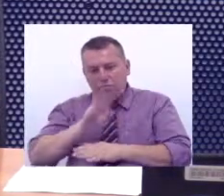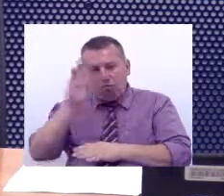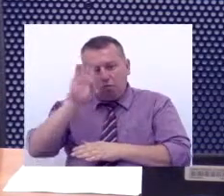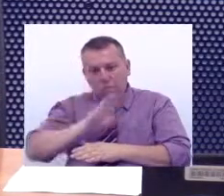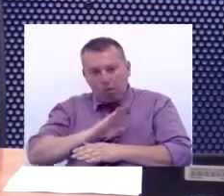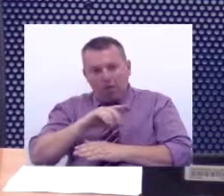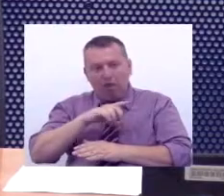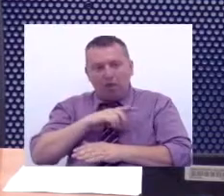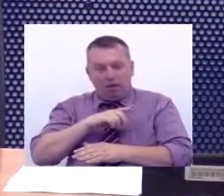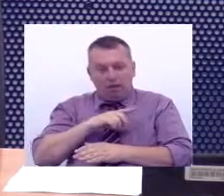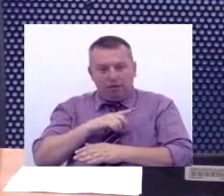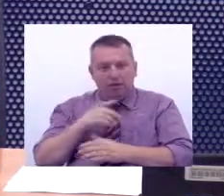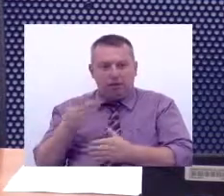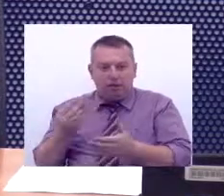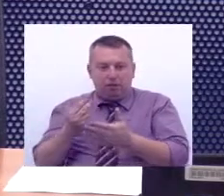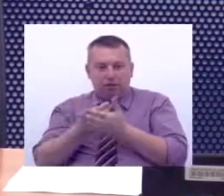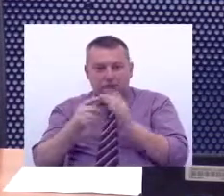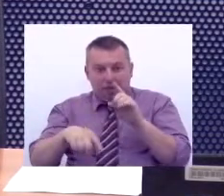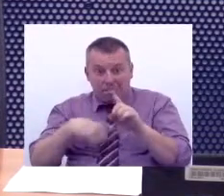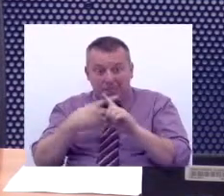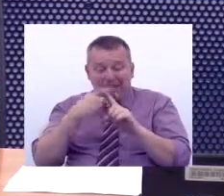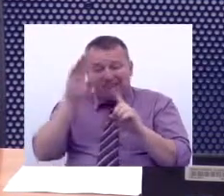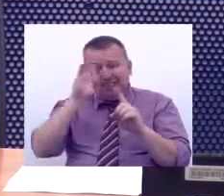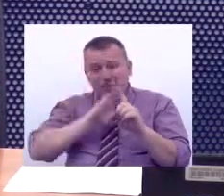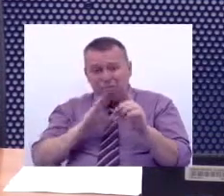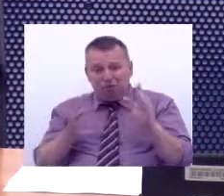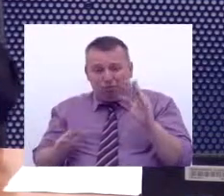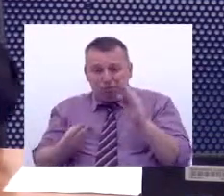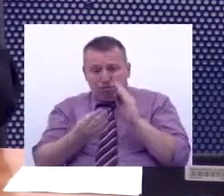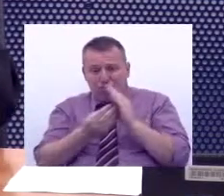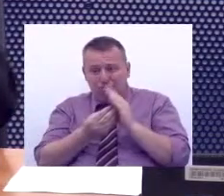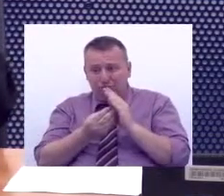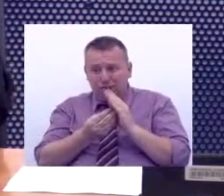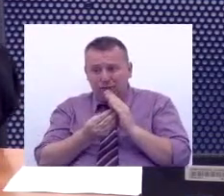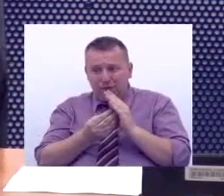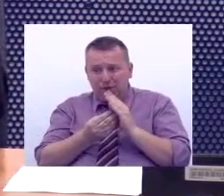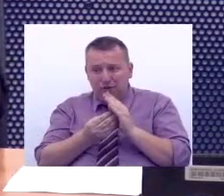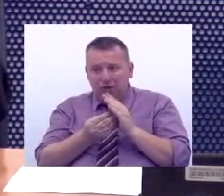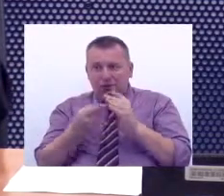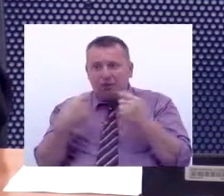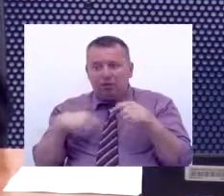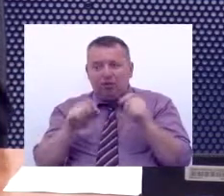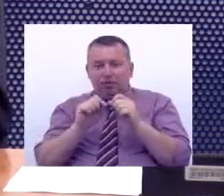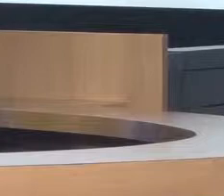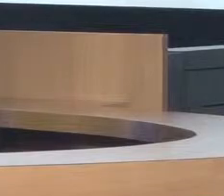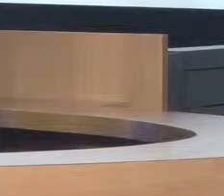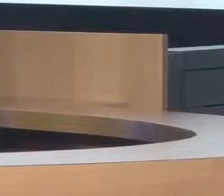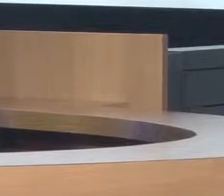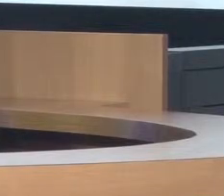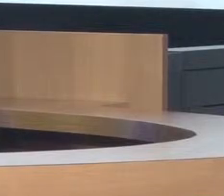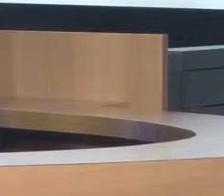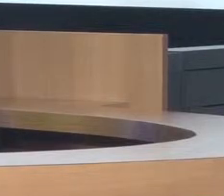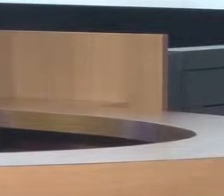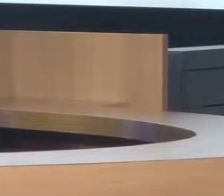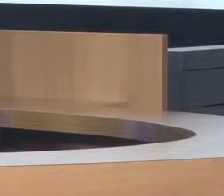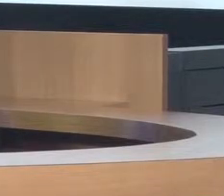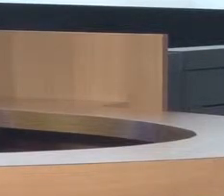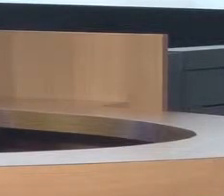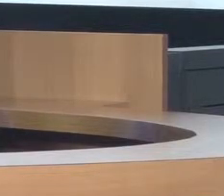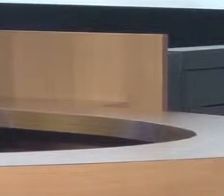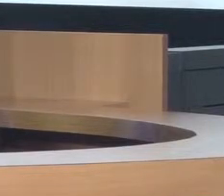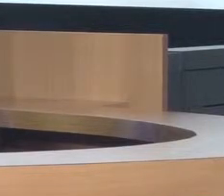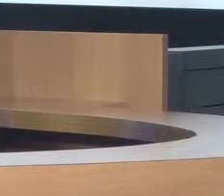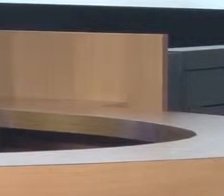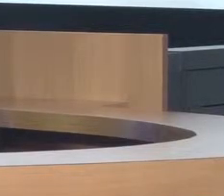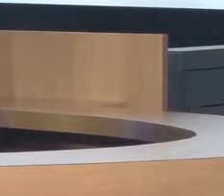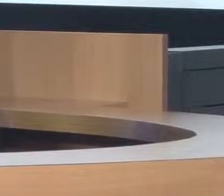nós temos e acrescentar mais gratuidade, a gente é obrigado depois a remanejar todo o orçamento. Na sessão ordinária do último